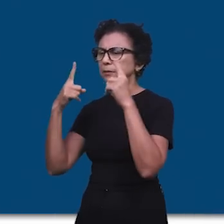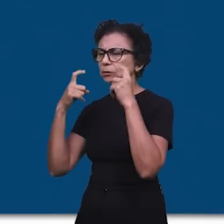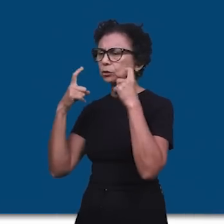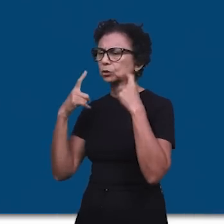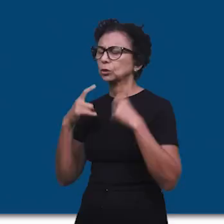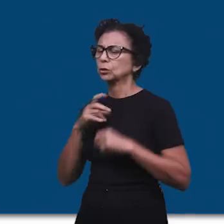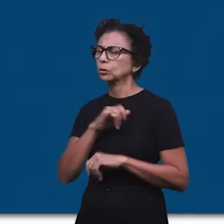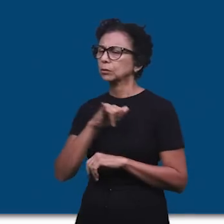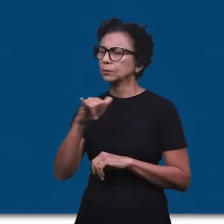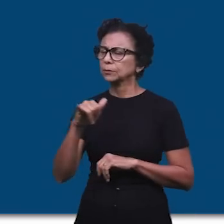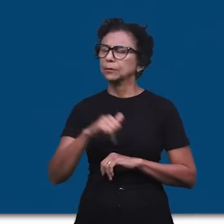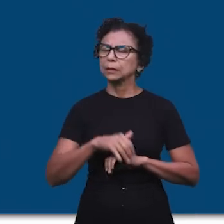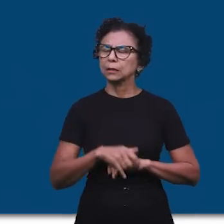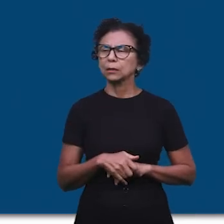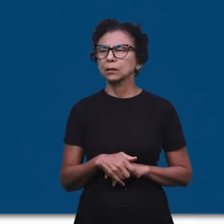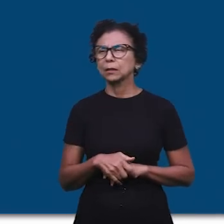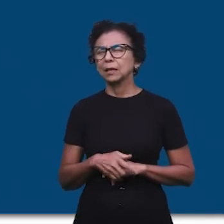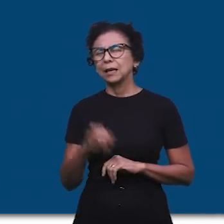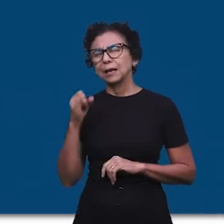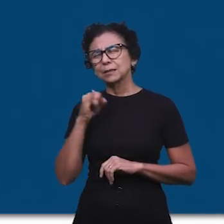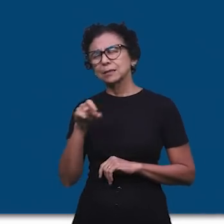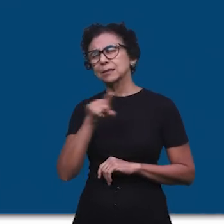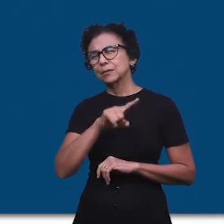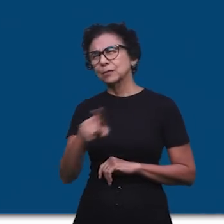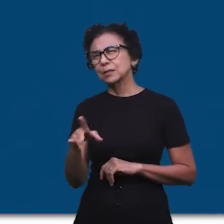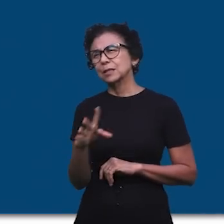dizendo: Ah, se tu